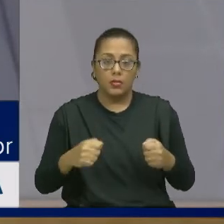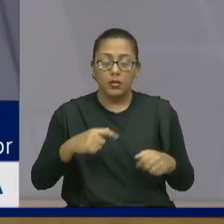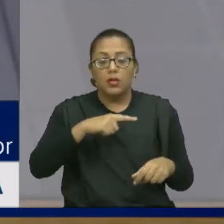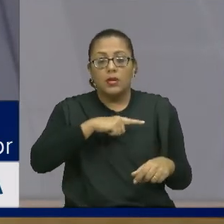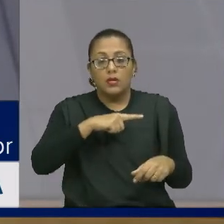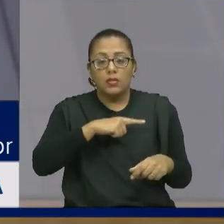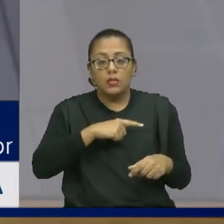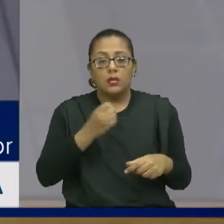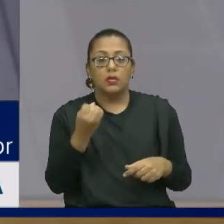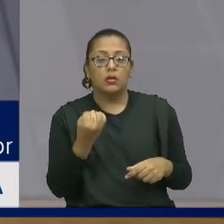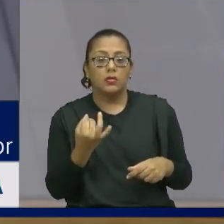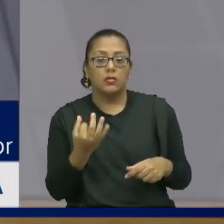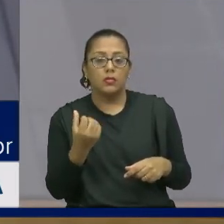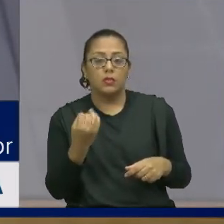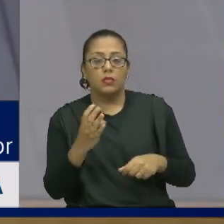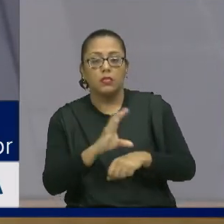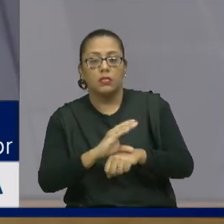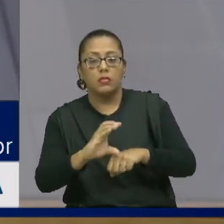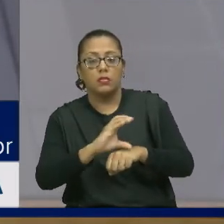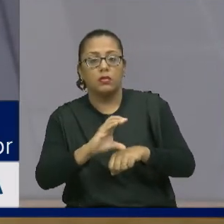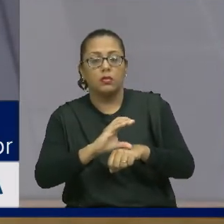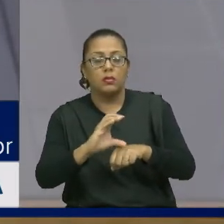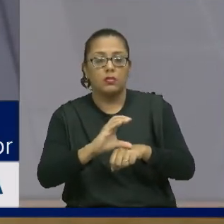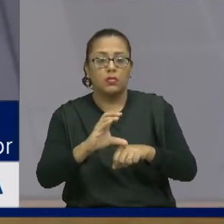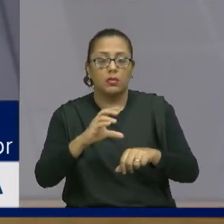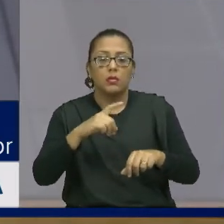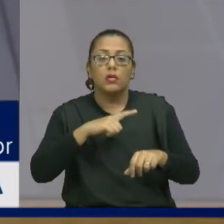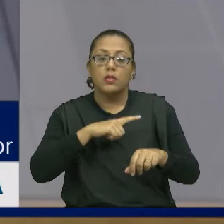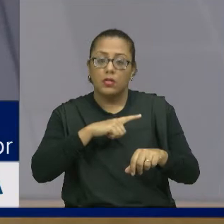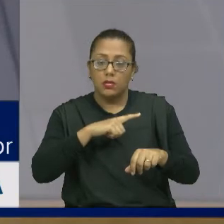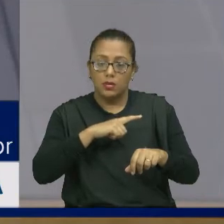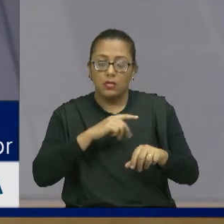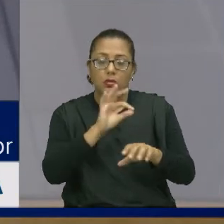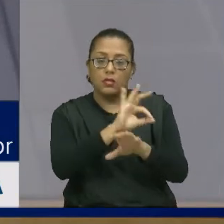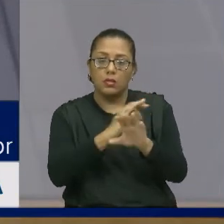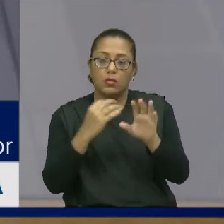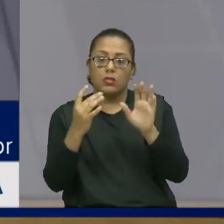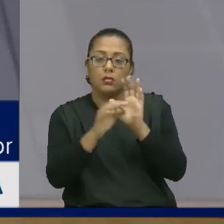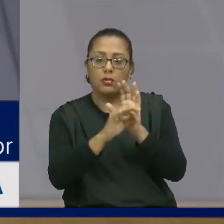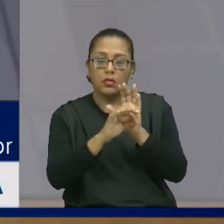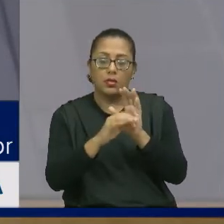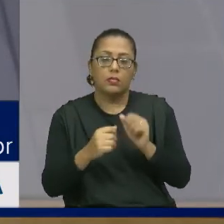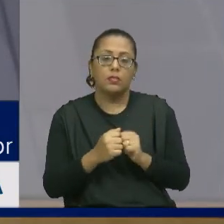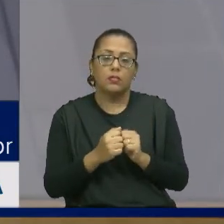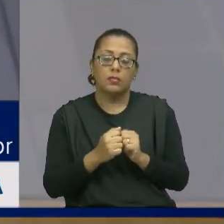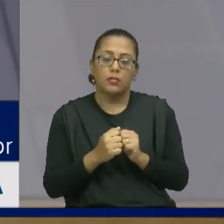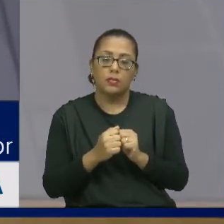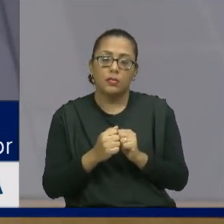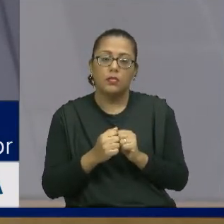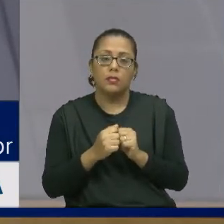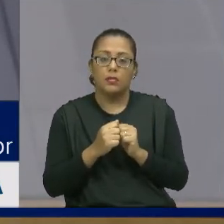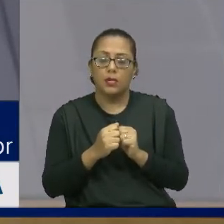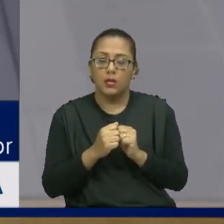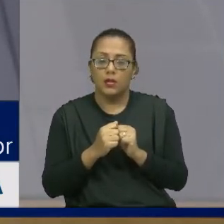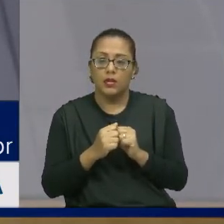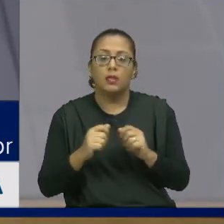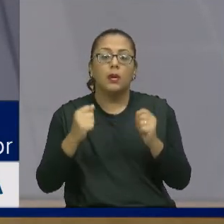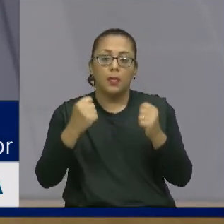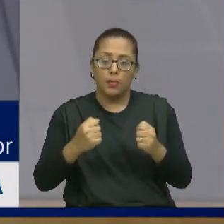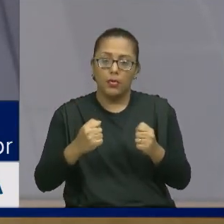quantitativo de conselheiros que sejam da área tributária para evitar decisões